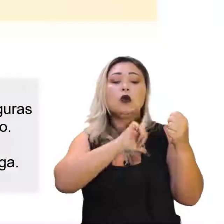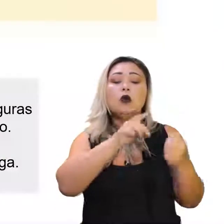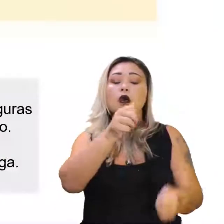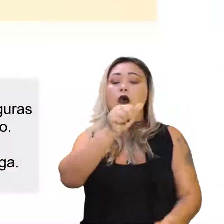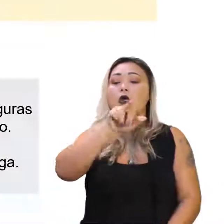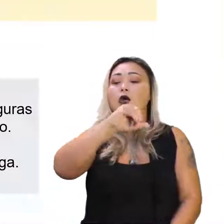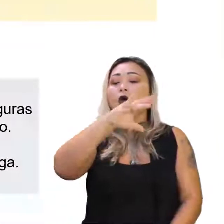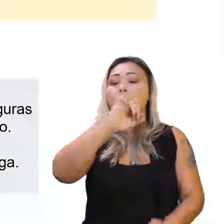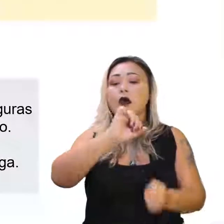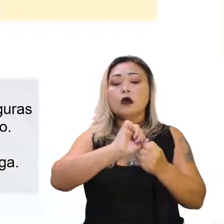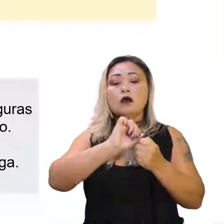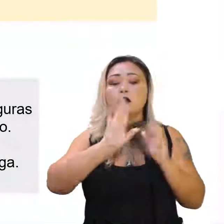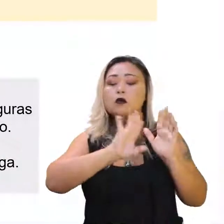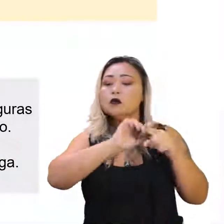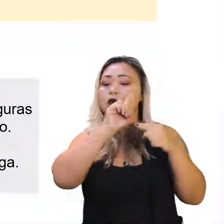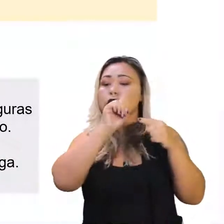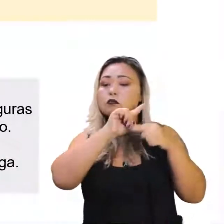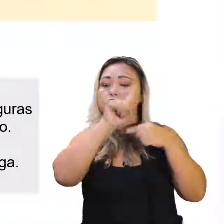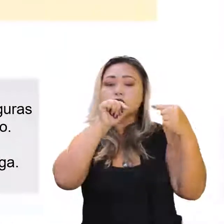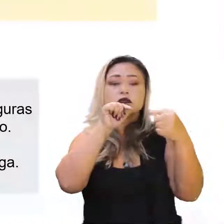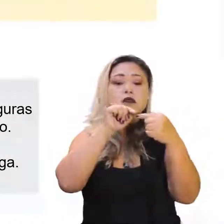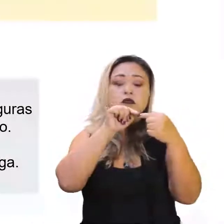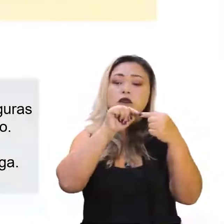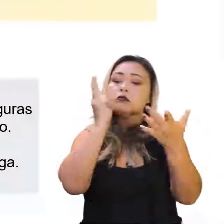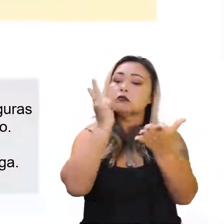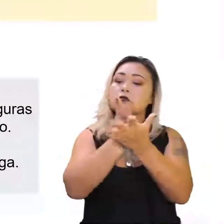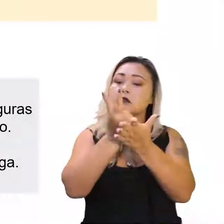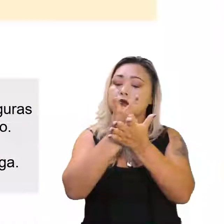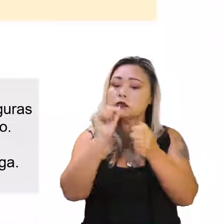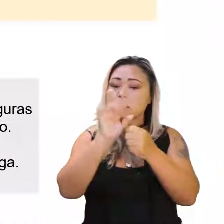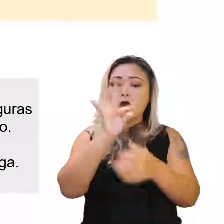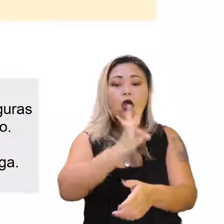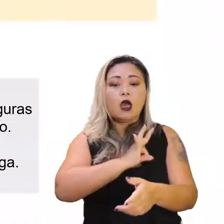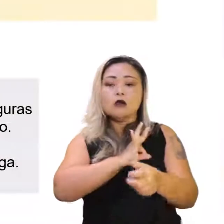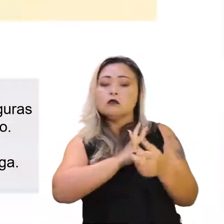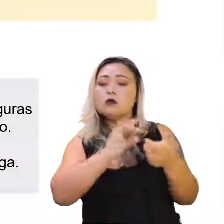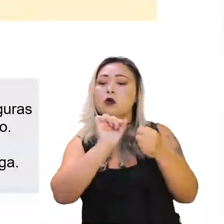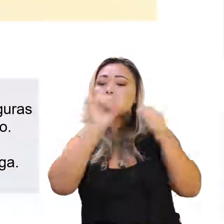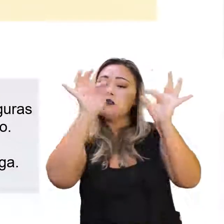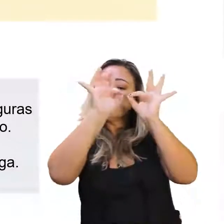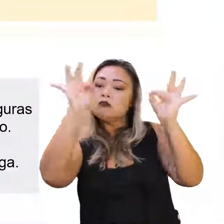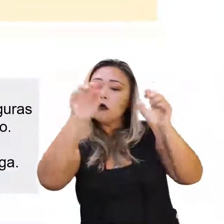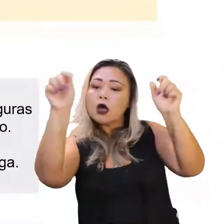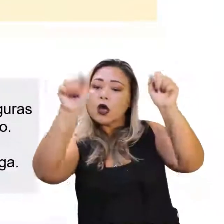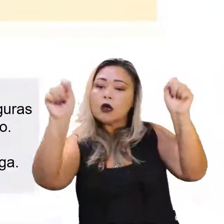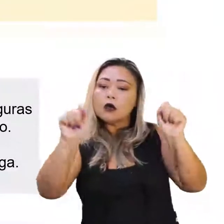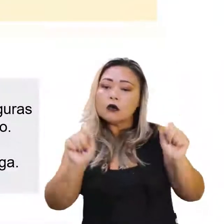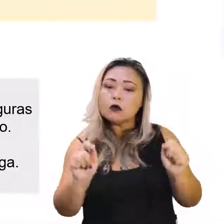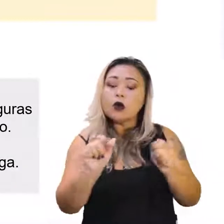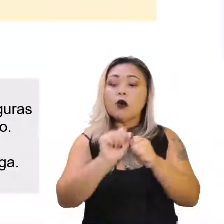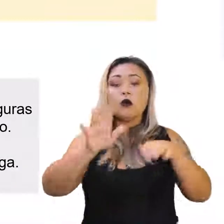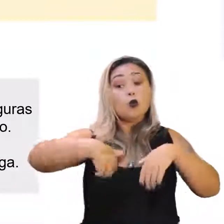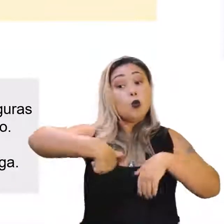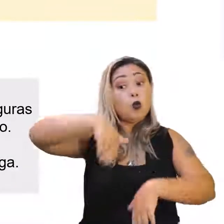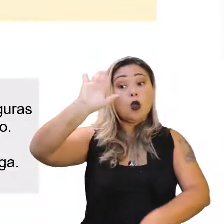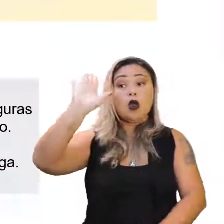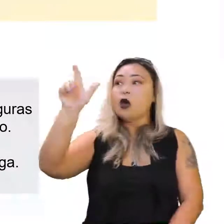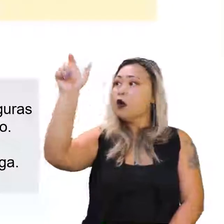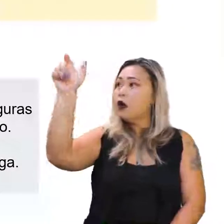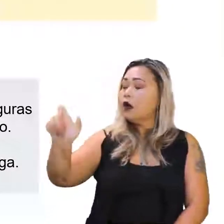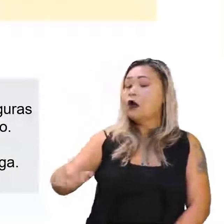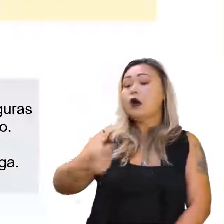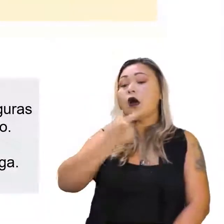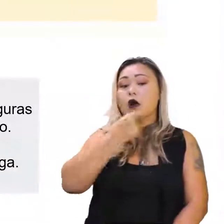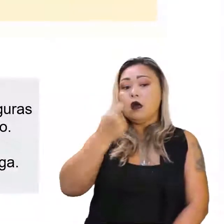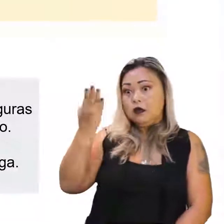como objetivo manter ali a técnica da simetria na escultura, também grandes figuras masculinas, como